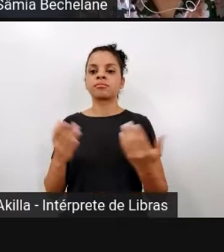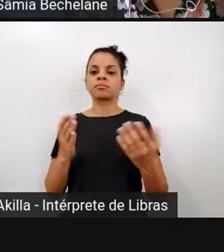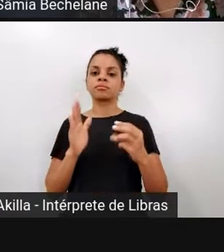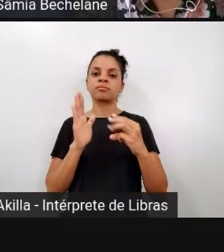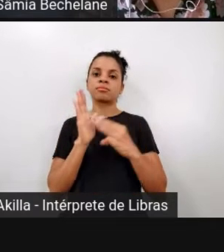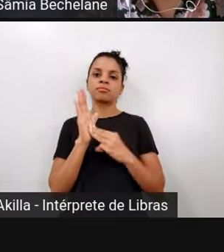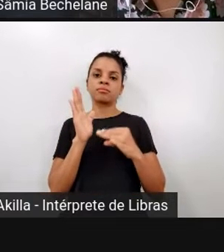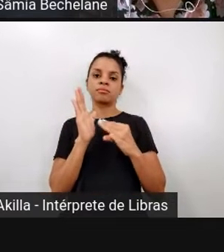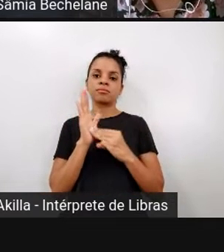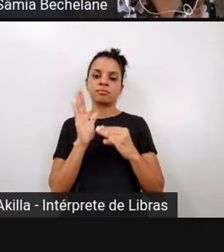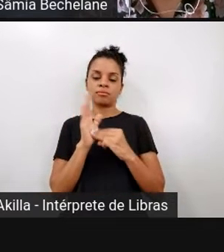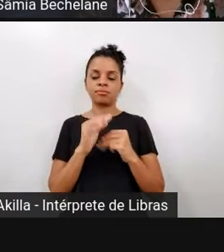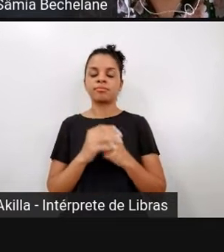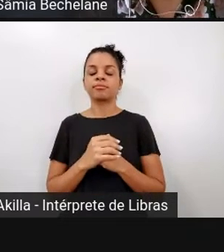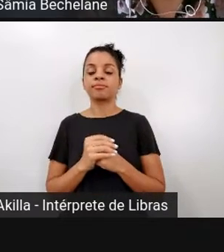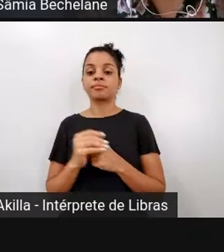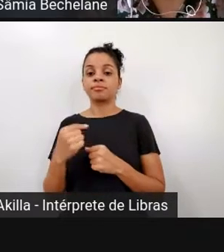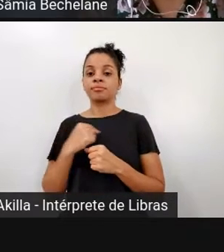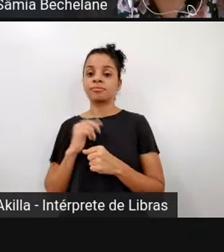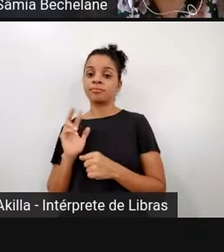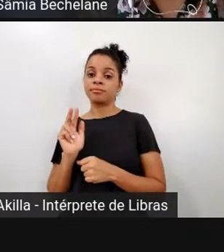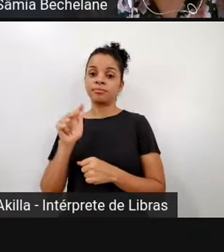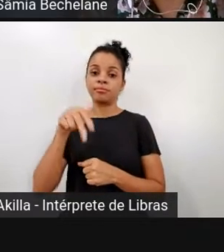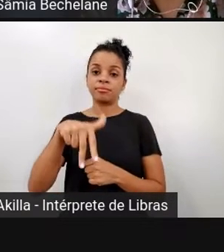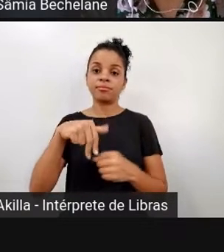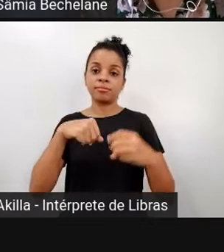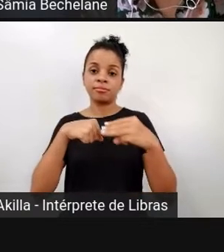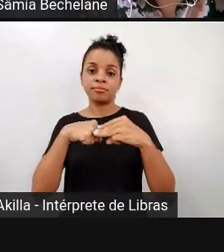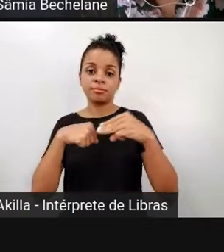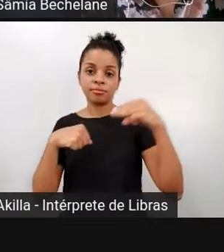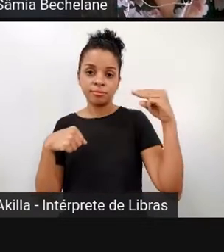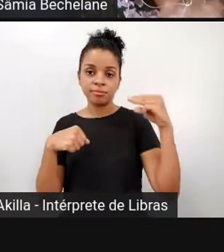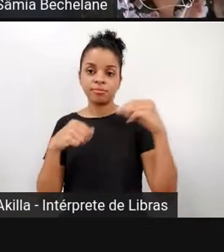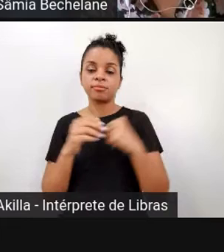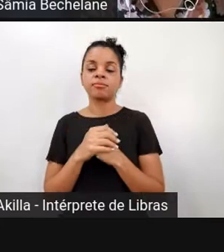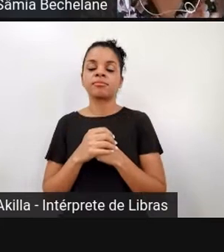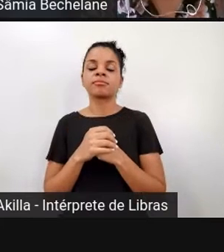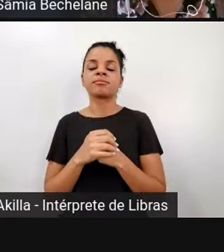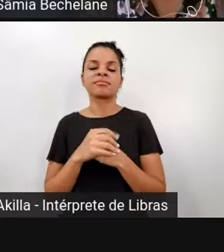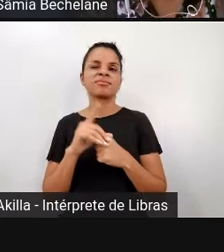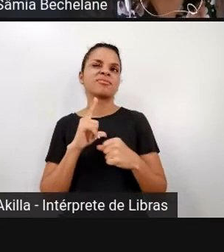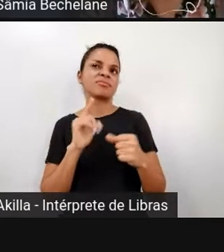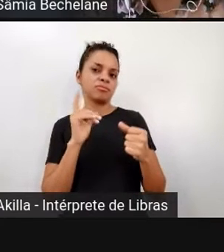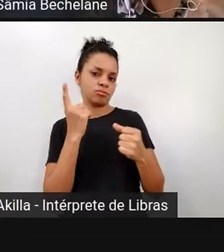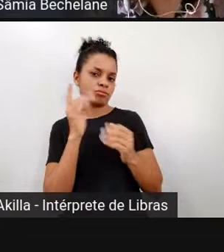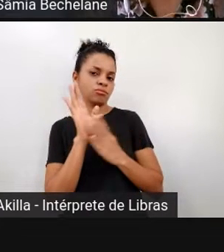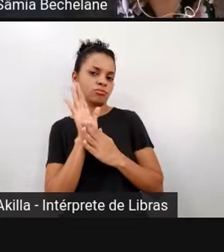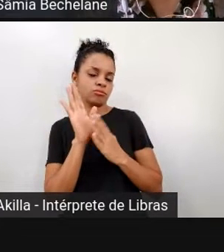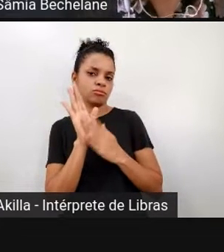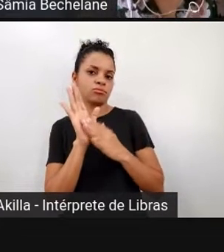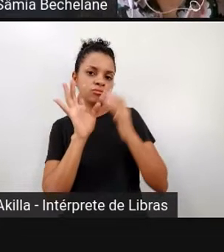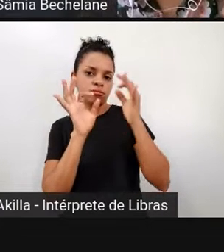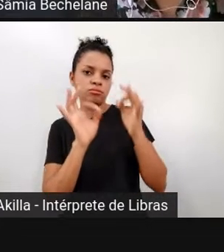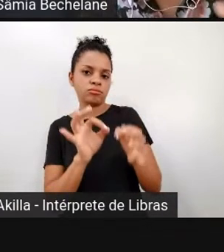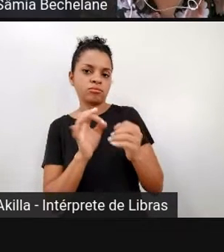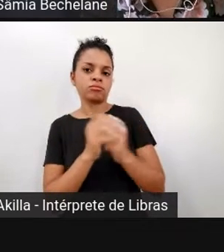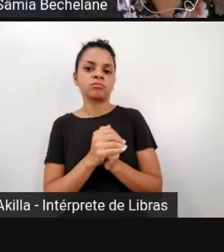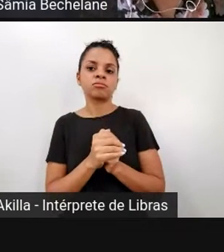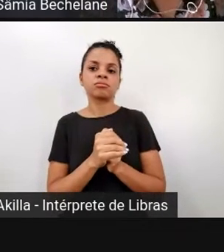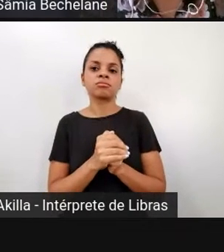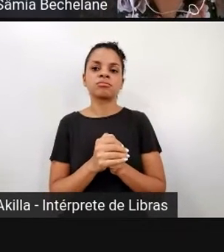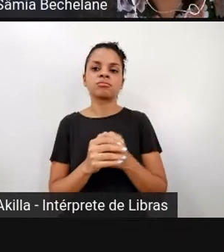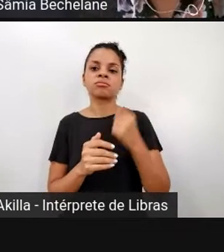no mestrado e eu tinha feito uma proposta metodológica, eu pensava em fazer, né, aferir, até às vezes de